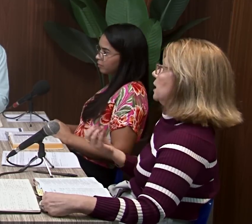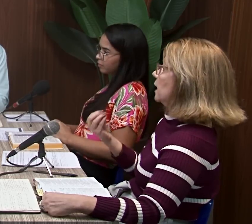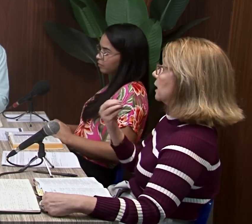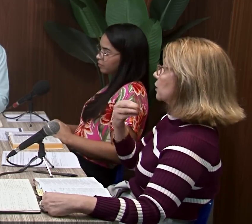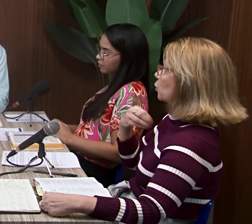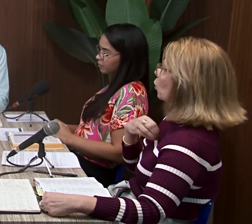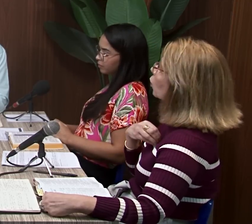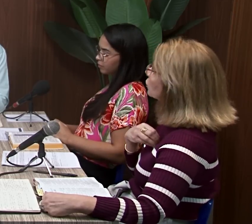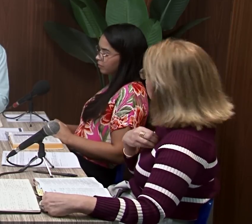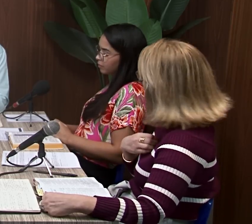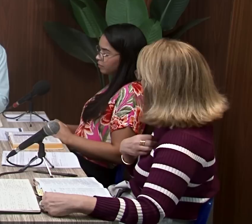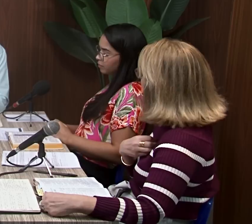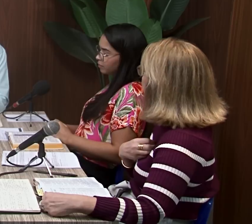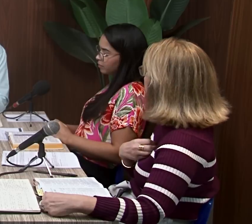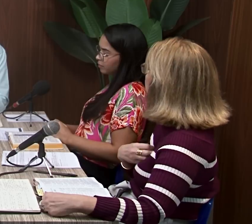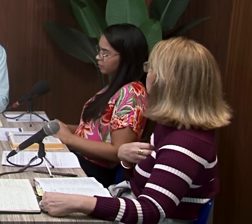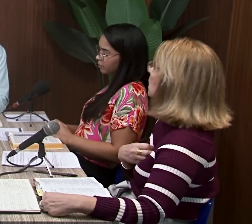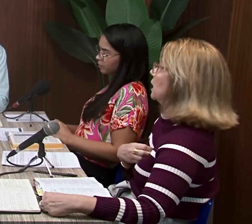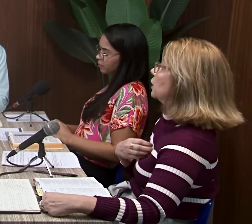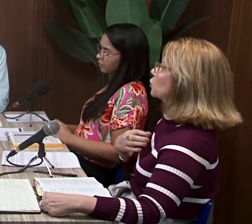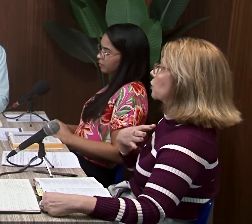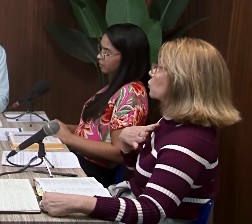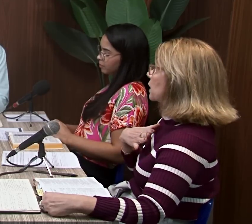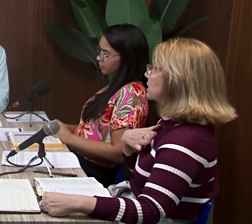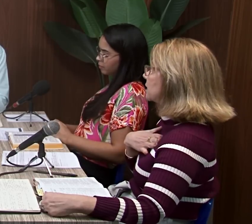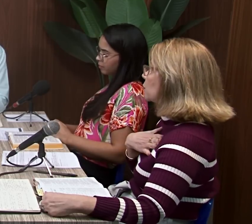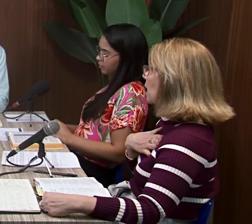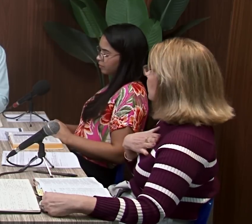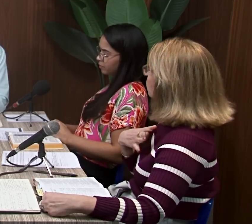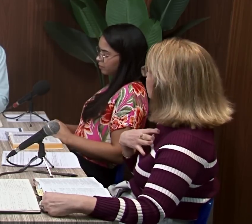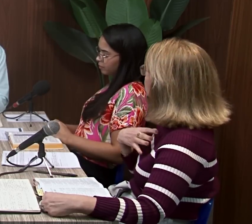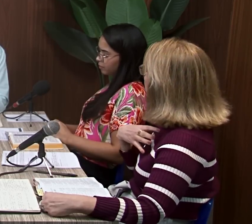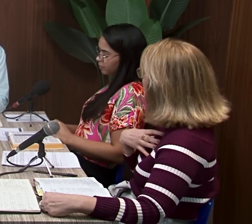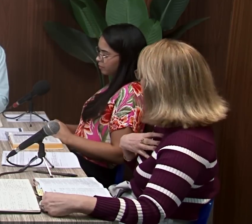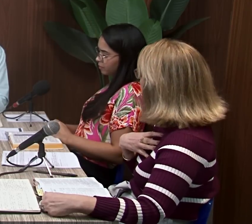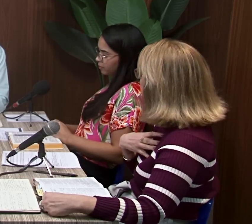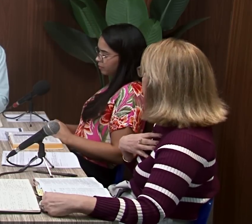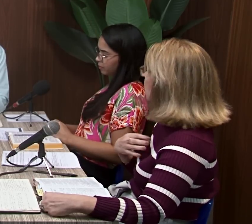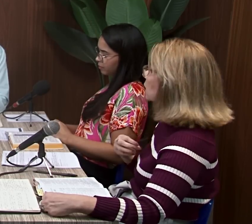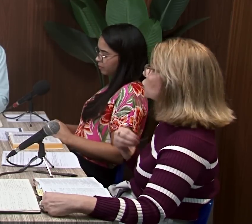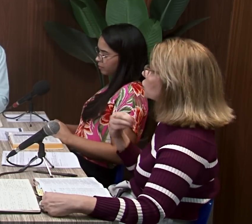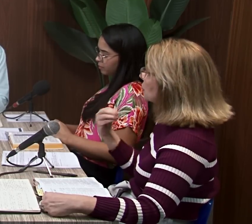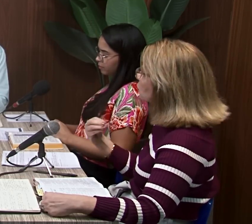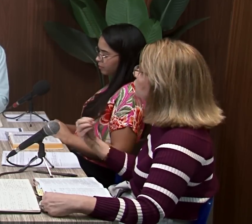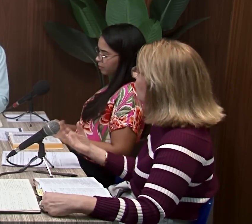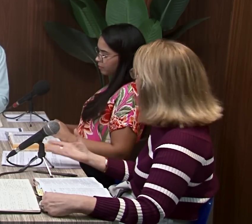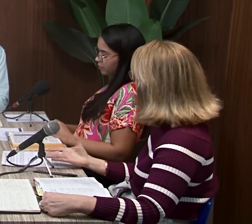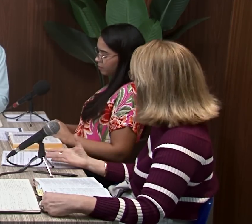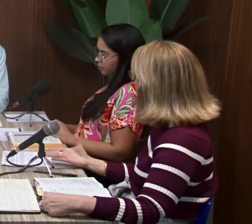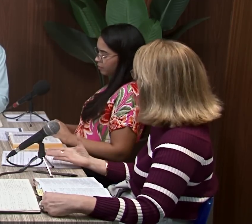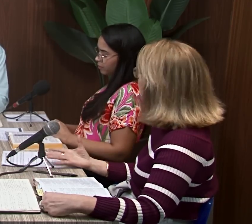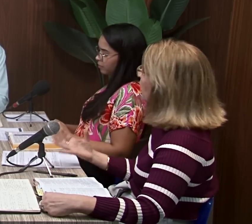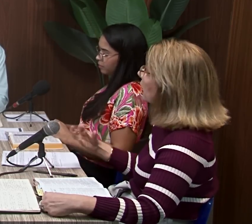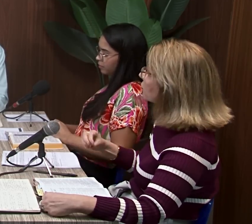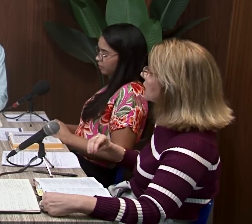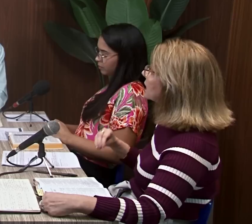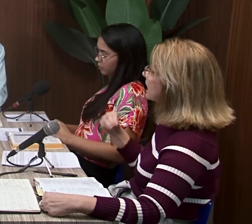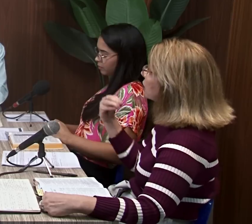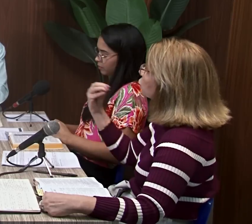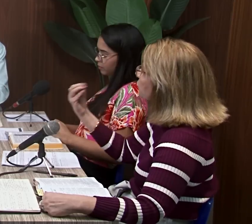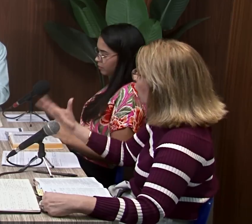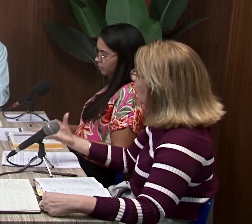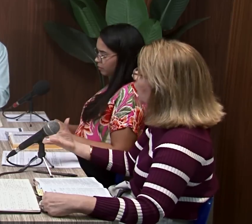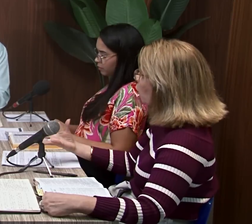ouvimos e ela tocou o nosso coração, e no nosso coração ela fez morada, e ela nos transformou. É a palavra